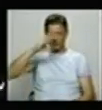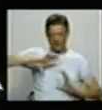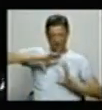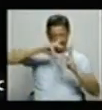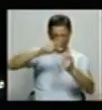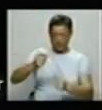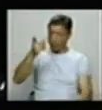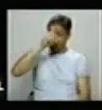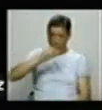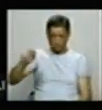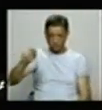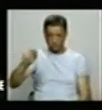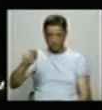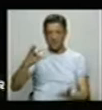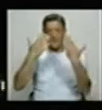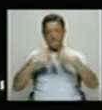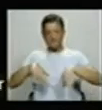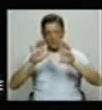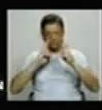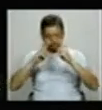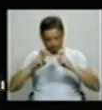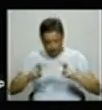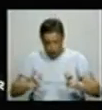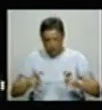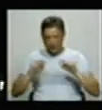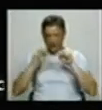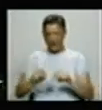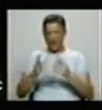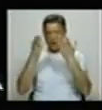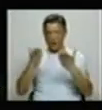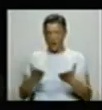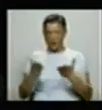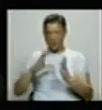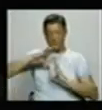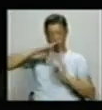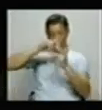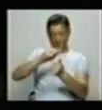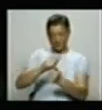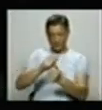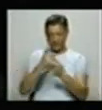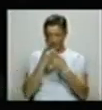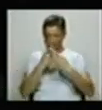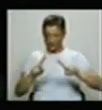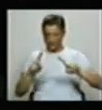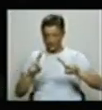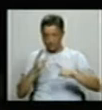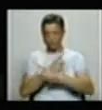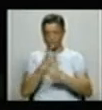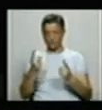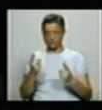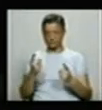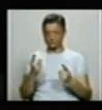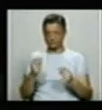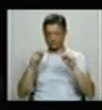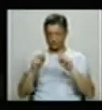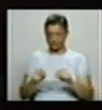longe, longe, mas aos poucos e poucos vamos descobrindo-os, não é? E desta vez trazes um ligeiramente diferente dos restantes. Porquê? Já é uma moda na